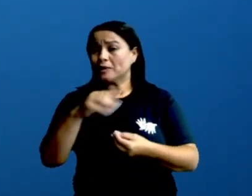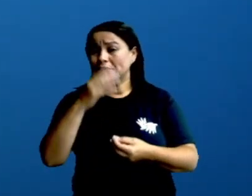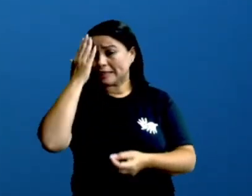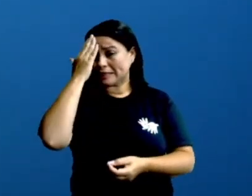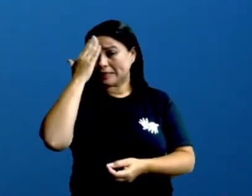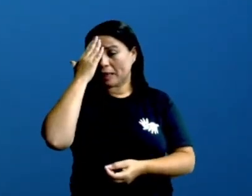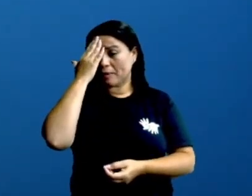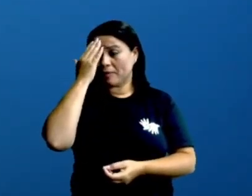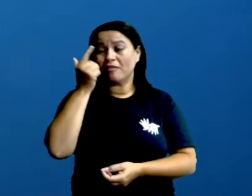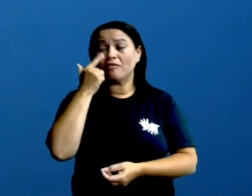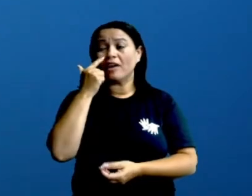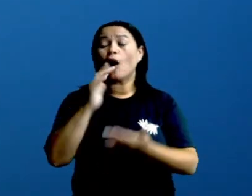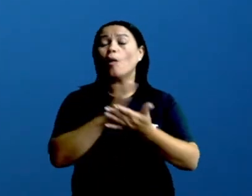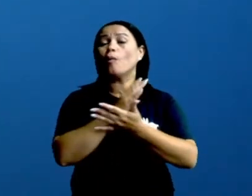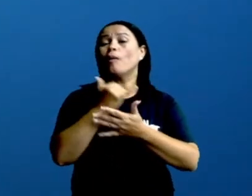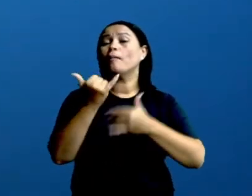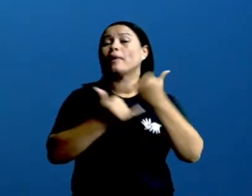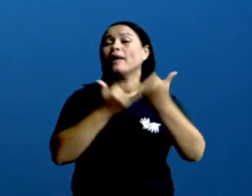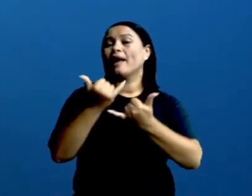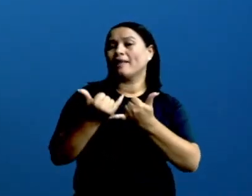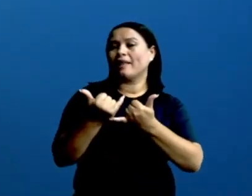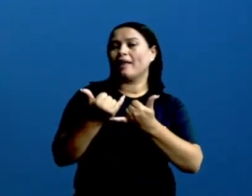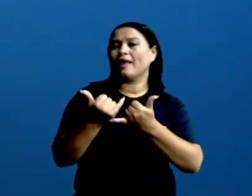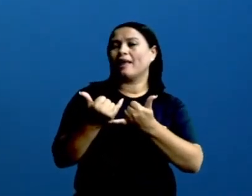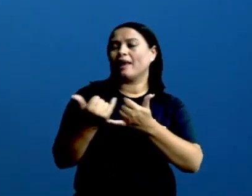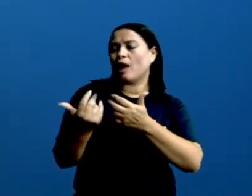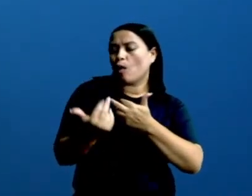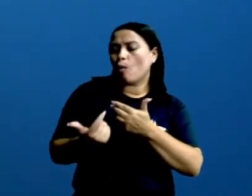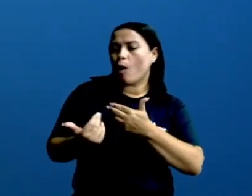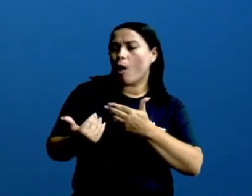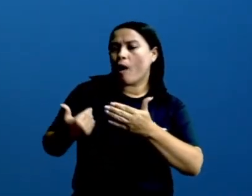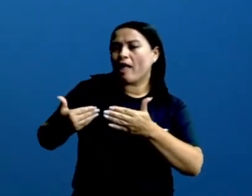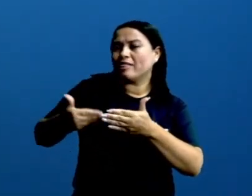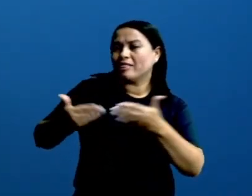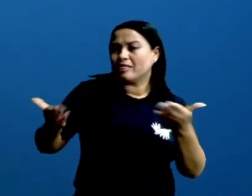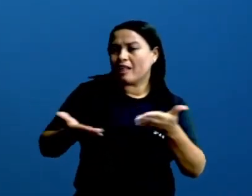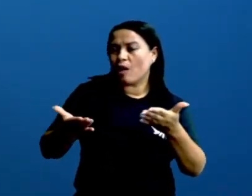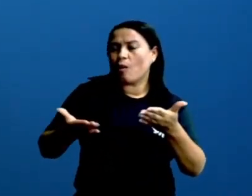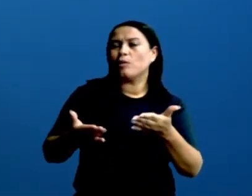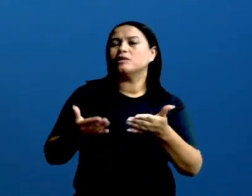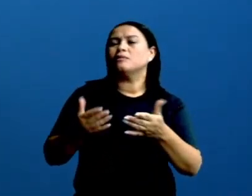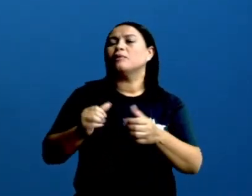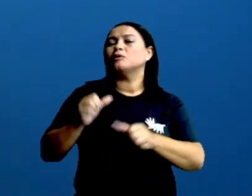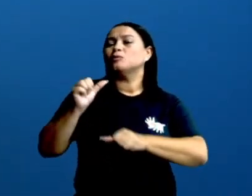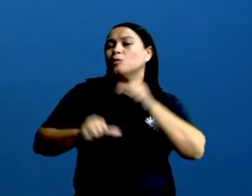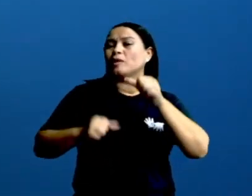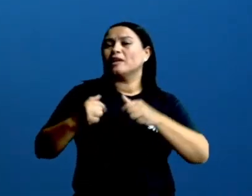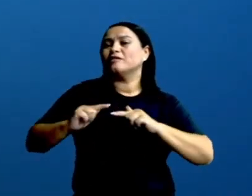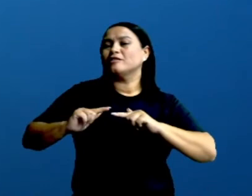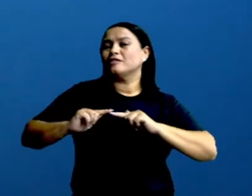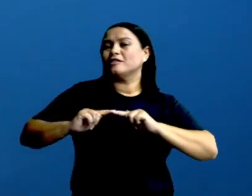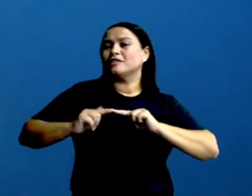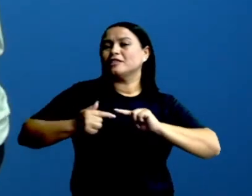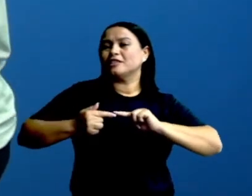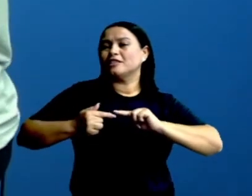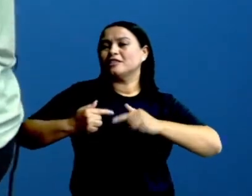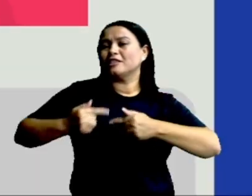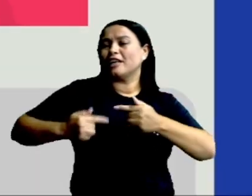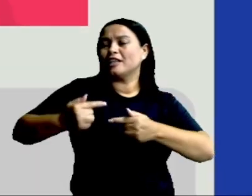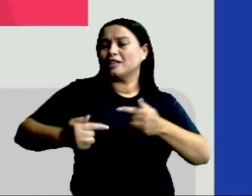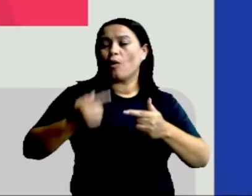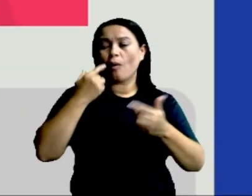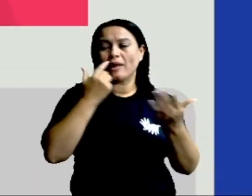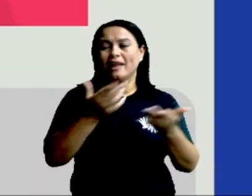vocês têm alguma brincadeira em comum, que até hoje, né, vocês continuam fazendo, mesmo sendo de gerações diferentes, tá bem? Então, olha aí na